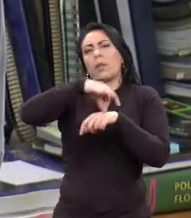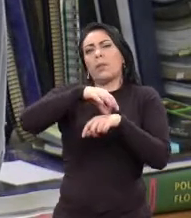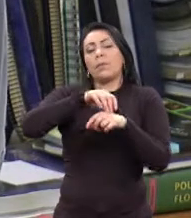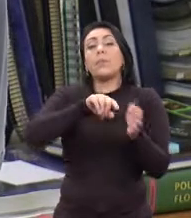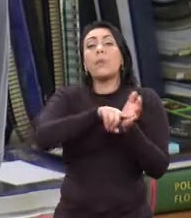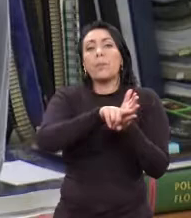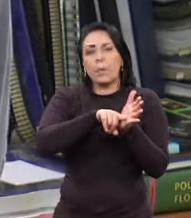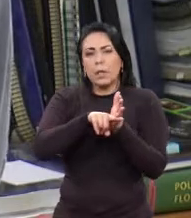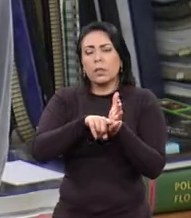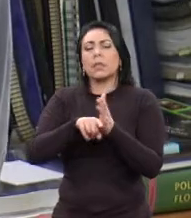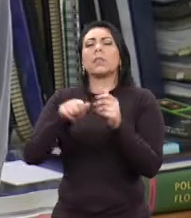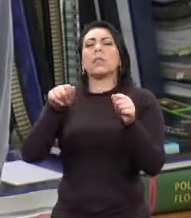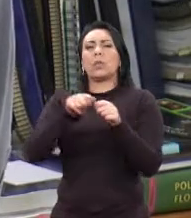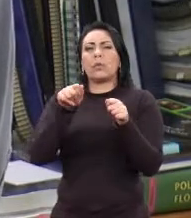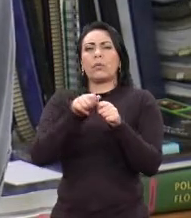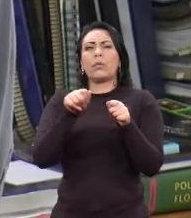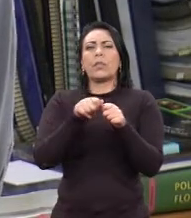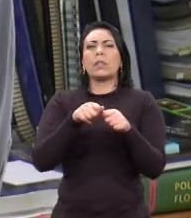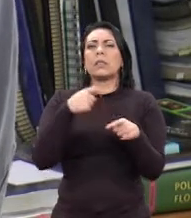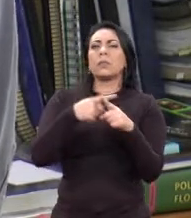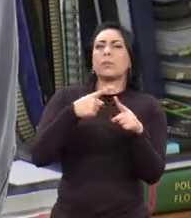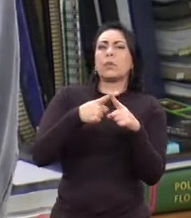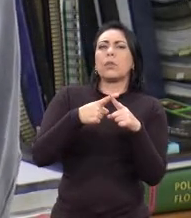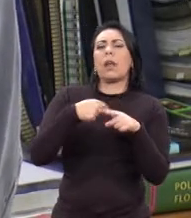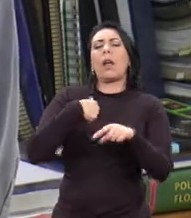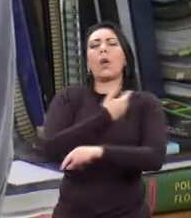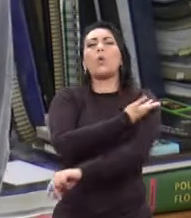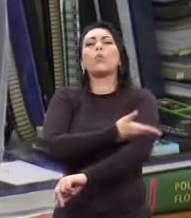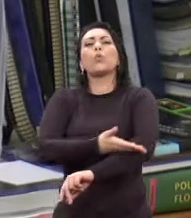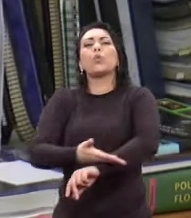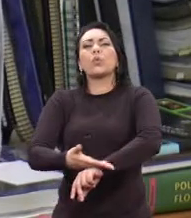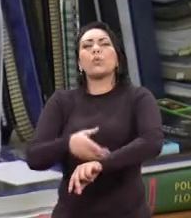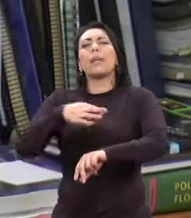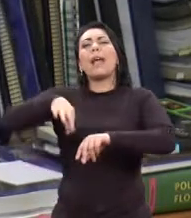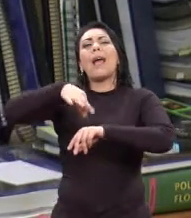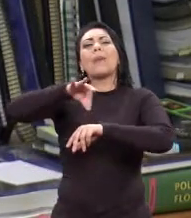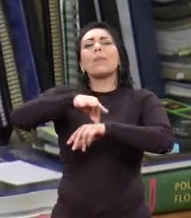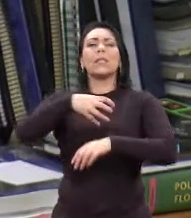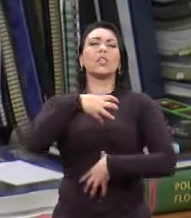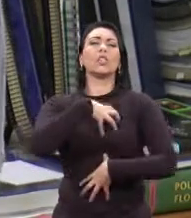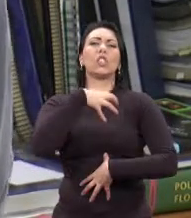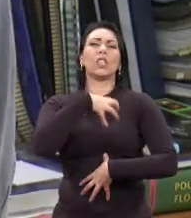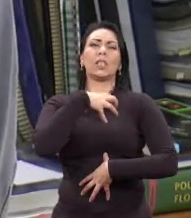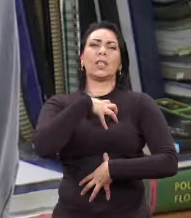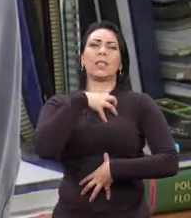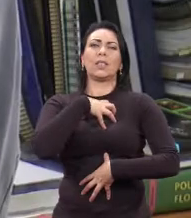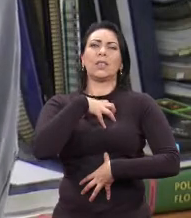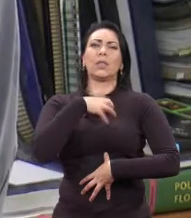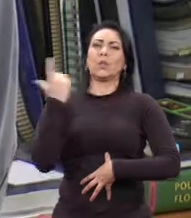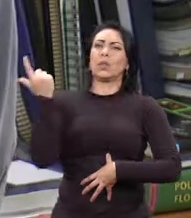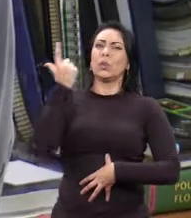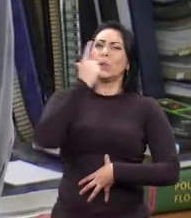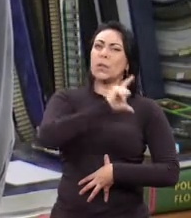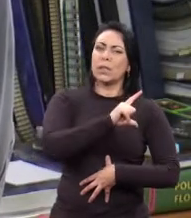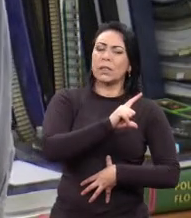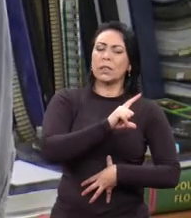material é muito reduzida. Pesquisas estão sendo feitas em função dos hábitos